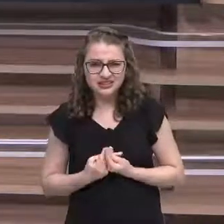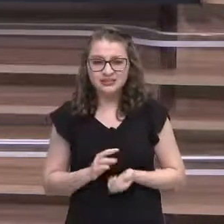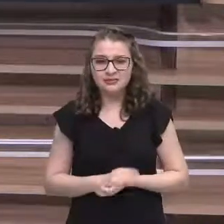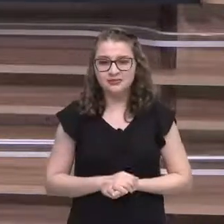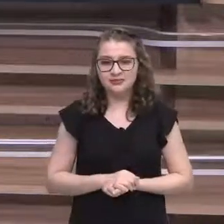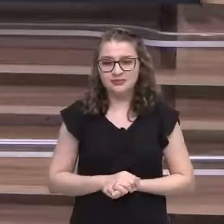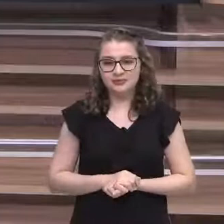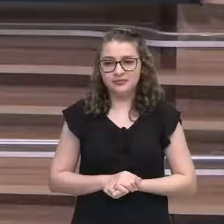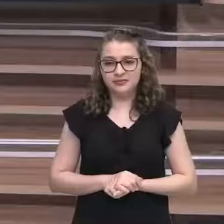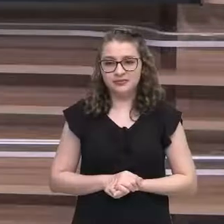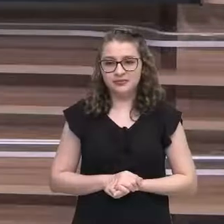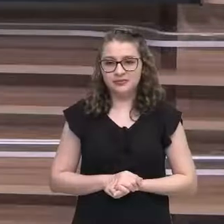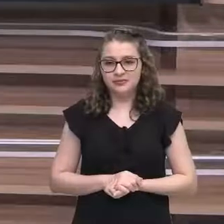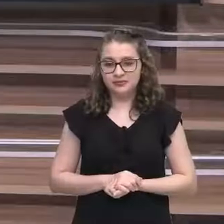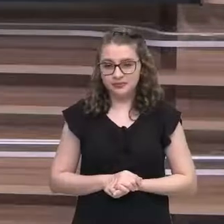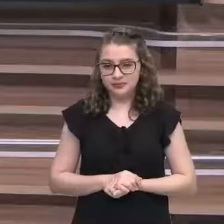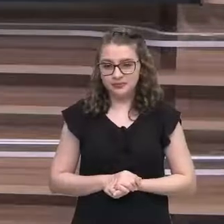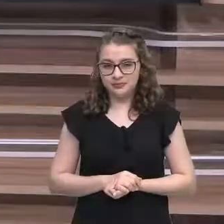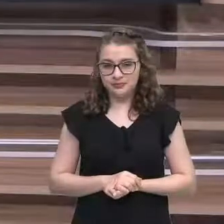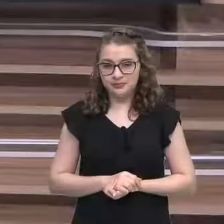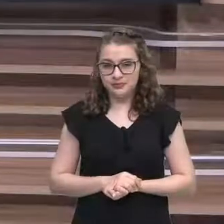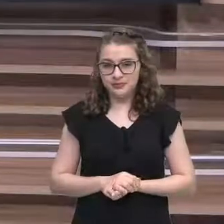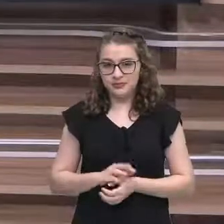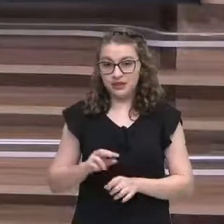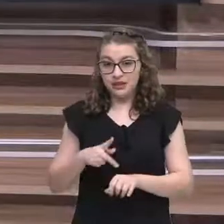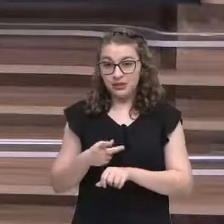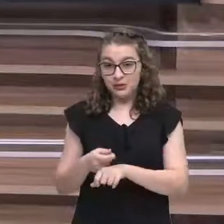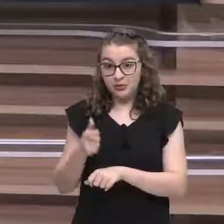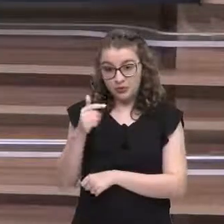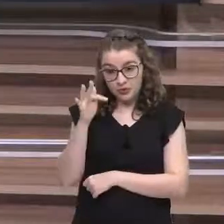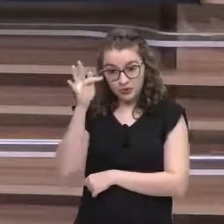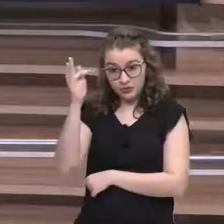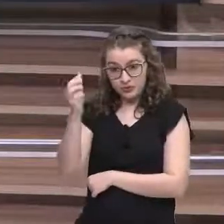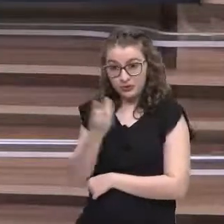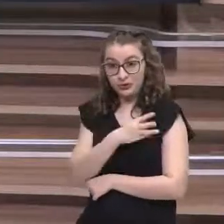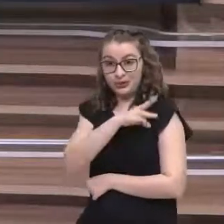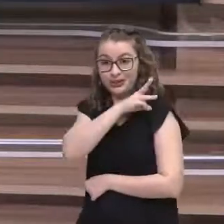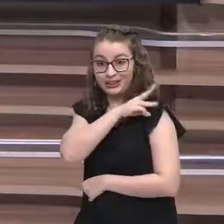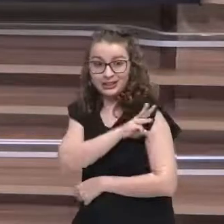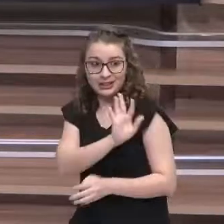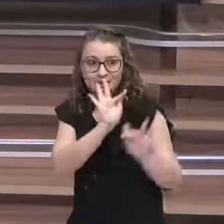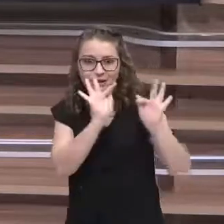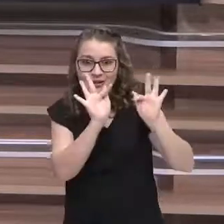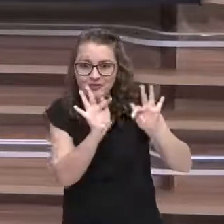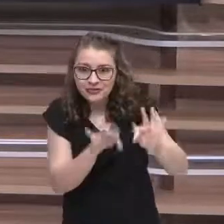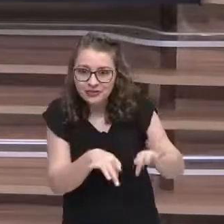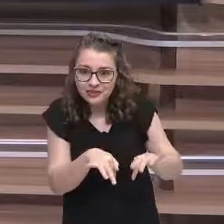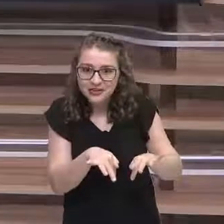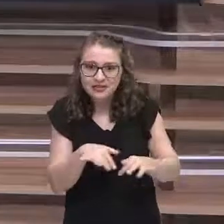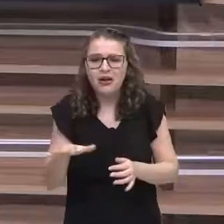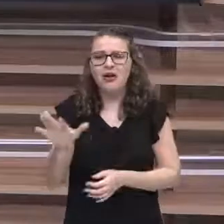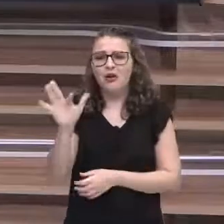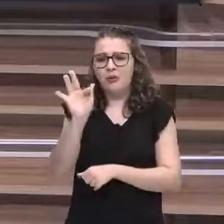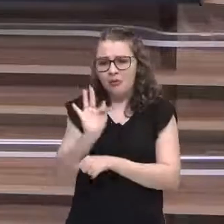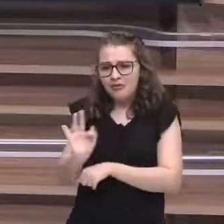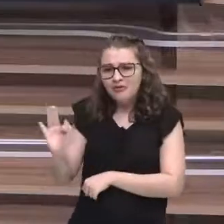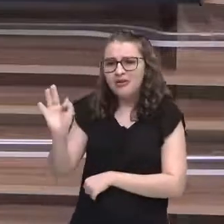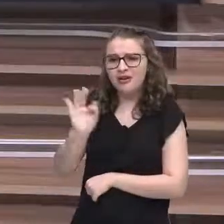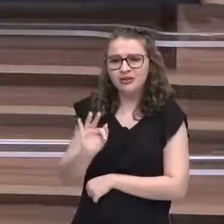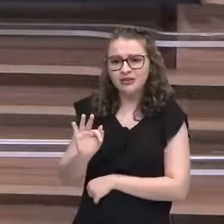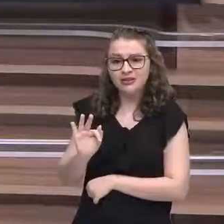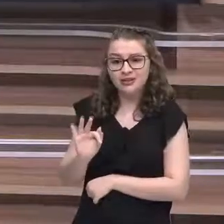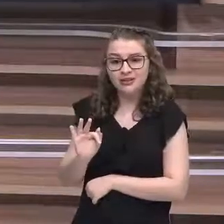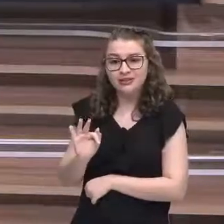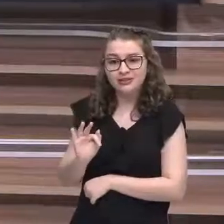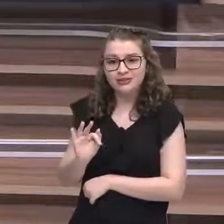vocês vão aí passar para o terceiro ano, né? Vão concluir, vão fazer uma faculdade. E lá